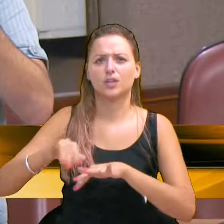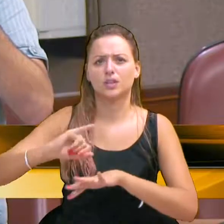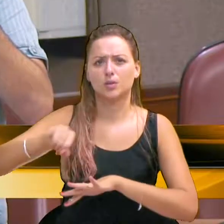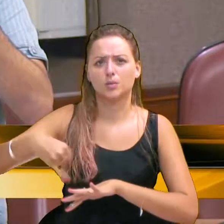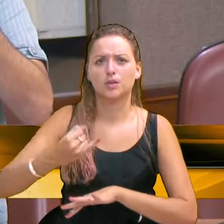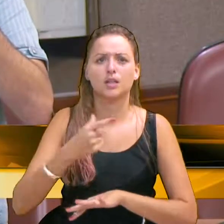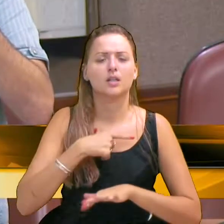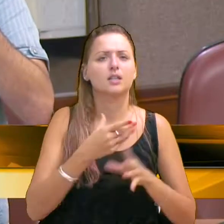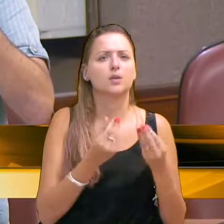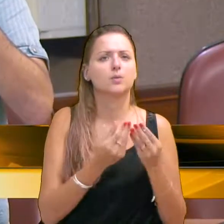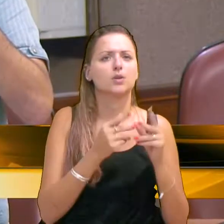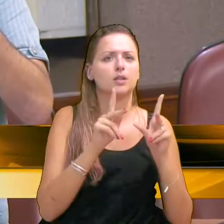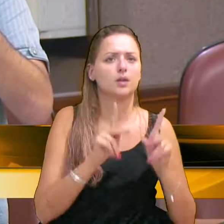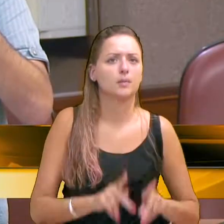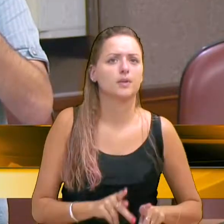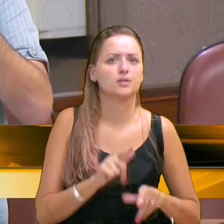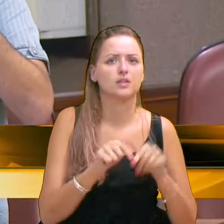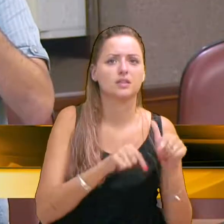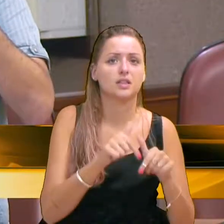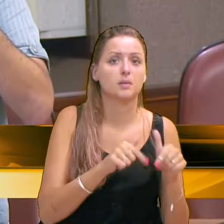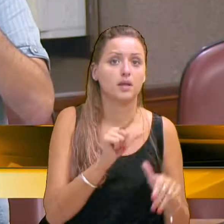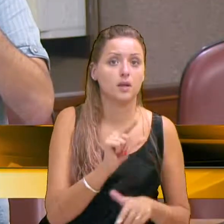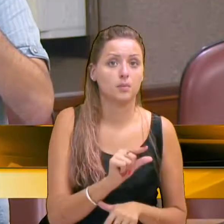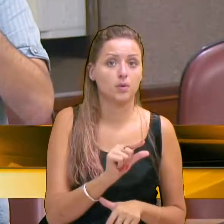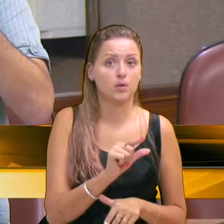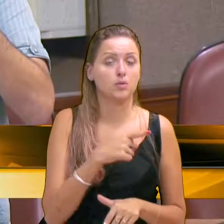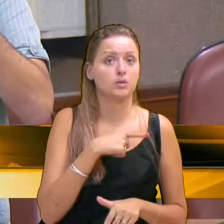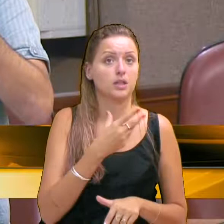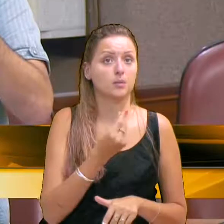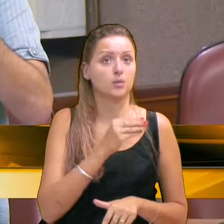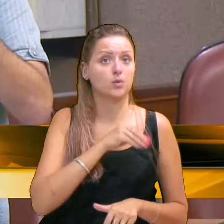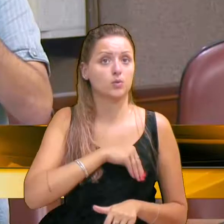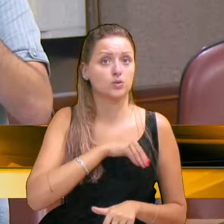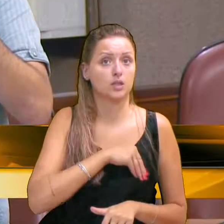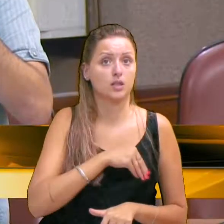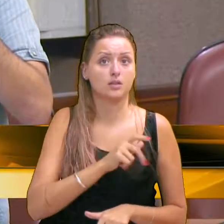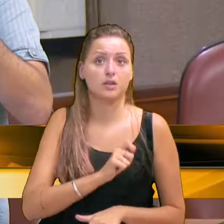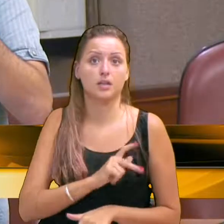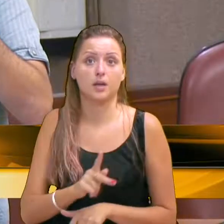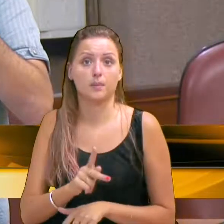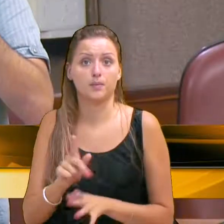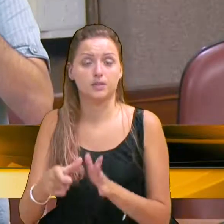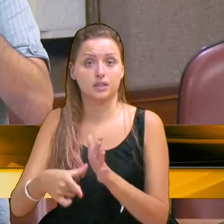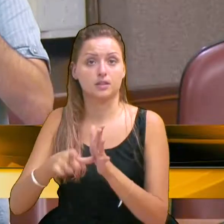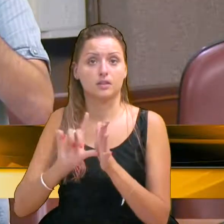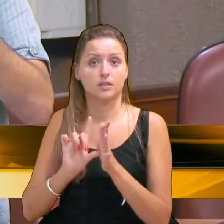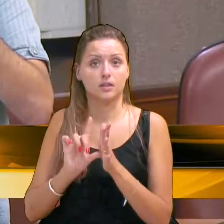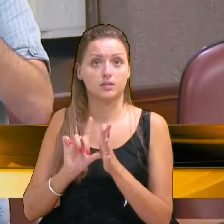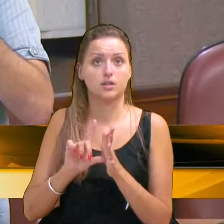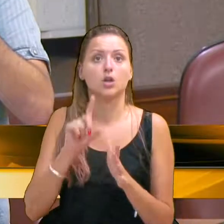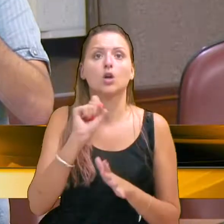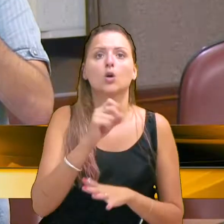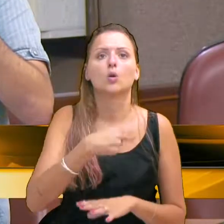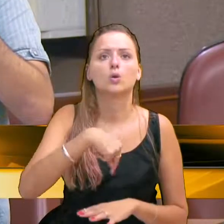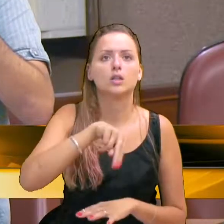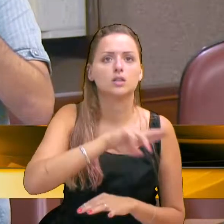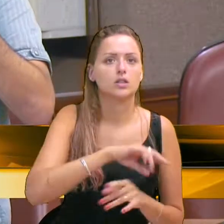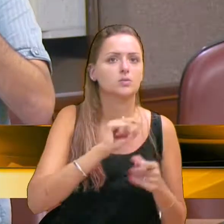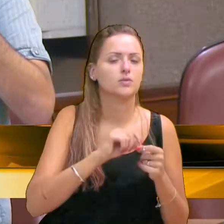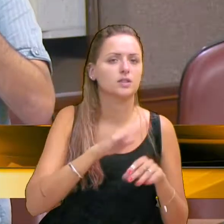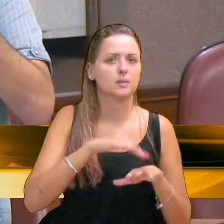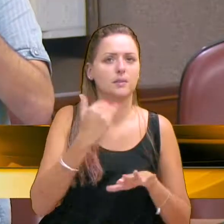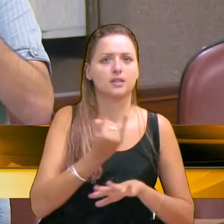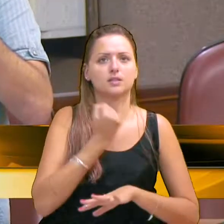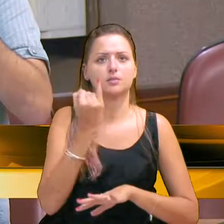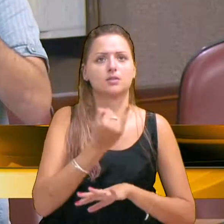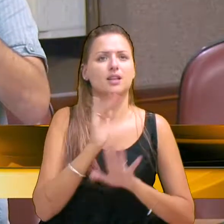muita gente do Brasil que trabalha pouco, ganha muito e se aposenta cedo. O que vamos fazer de mais importante é